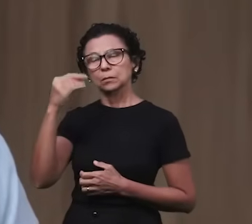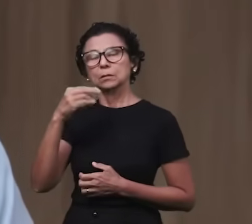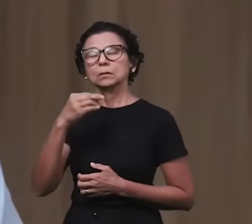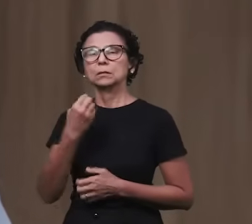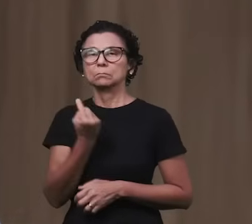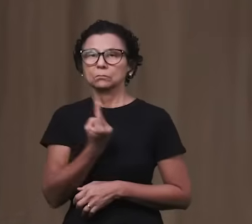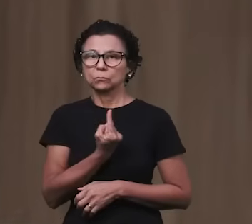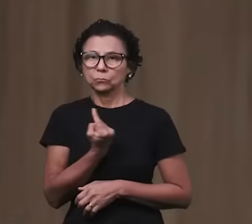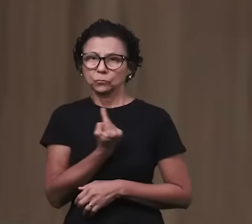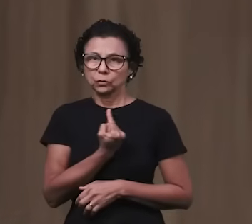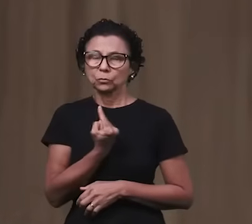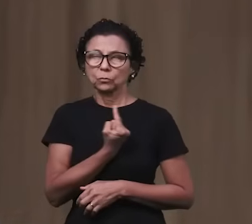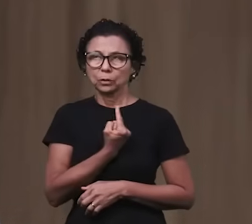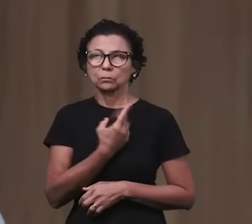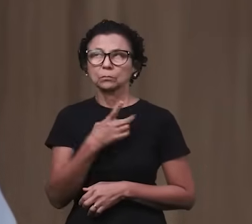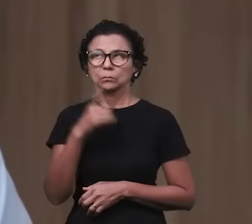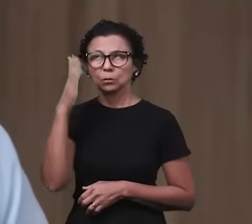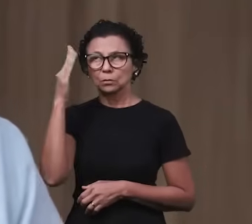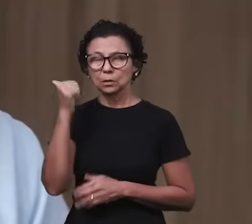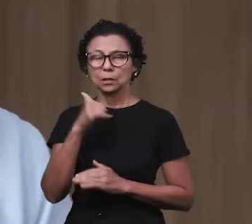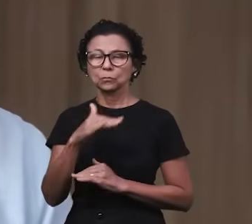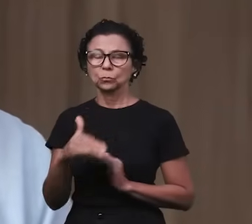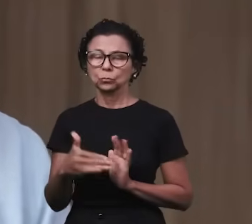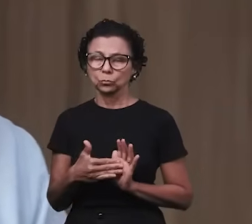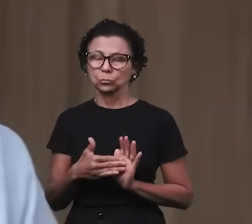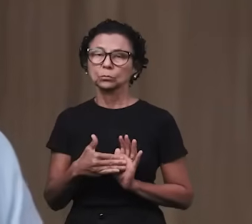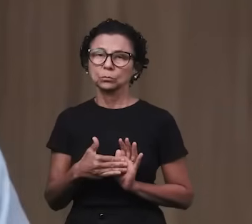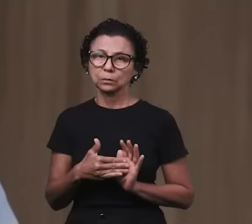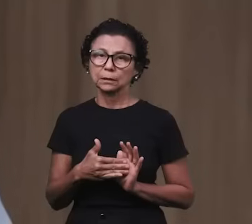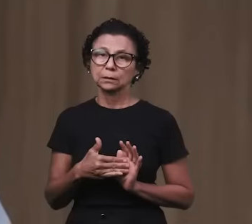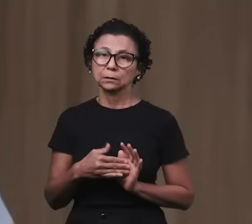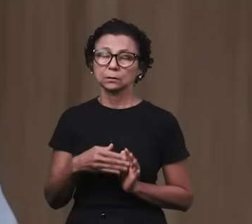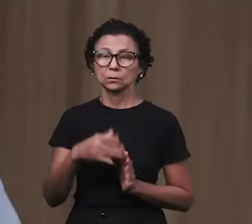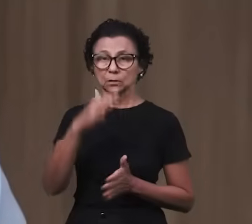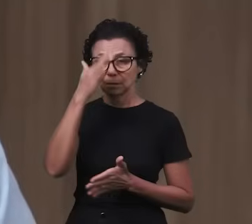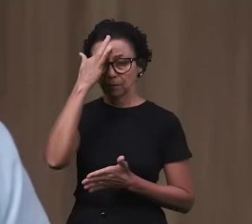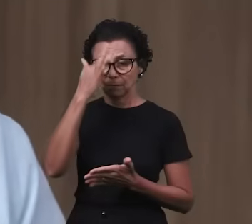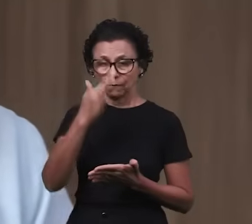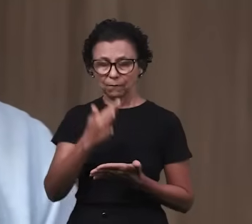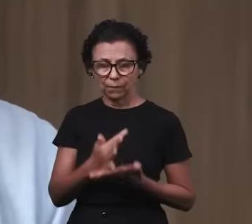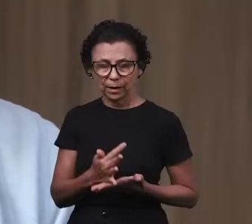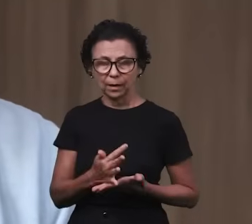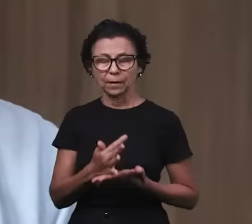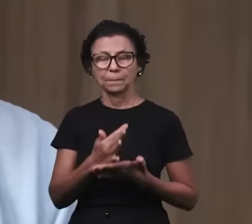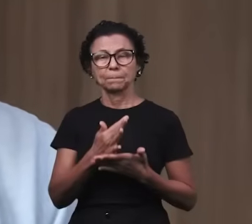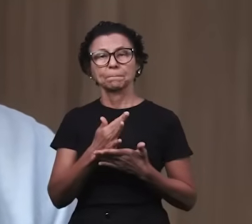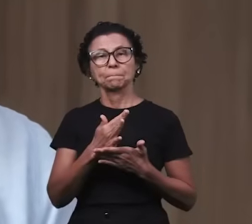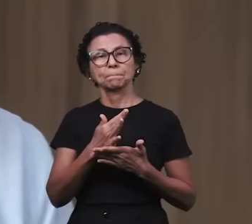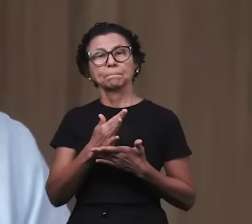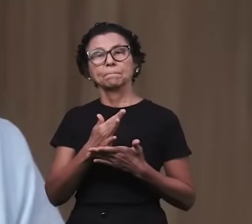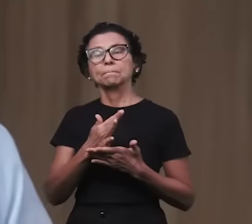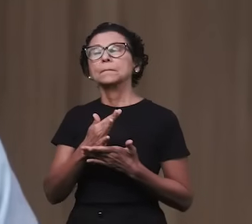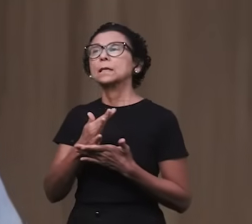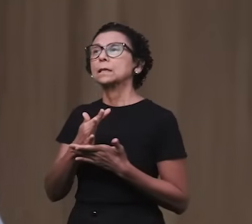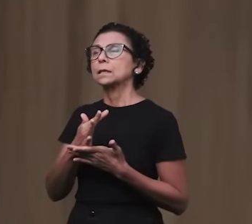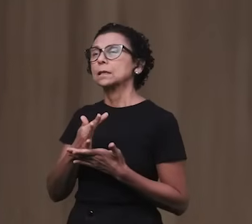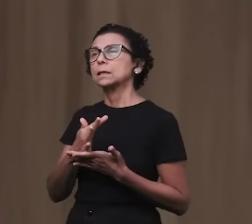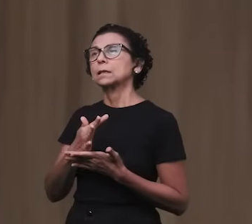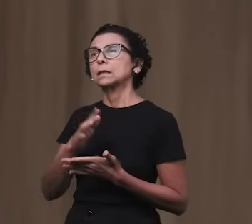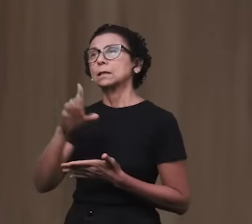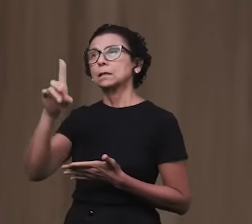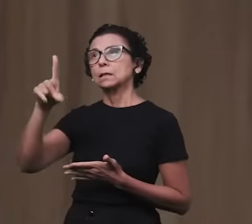Deus sabe o melhor para nós. Então, se nós depositarmos a nossa fé, o nosso coração e colocarmos em primeiro lugar, todas as coisas